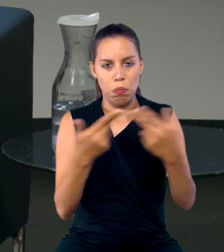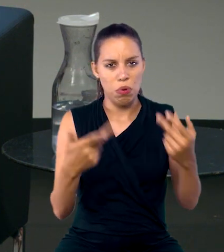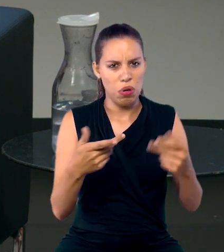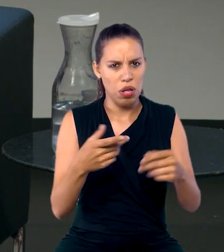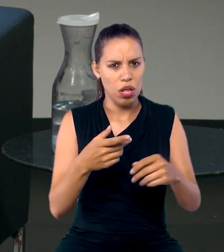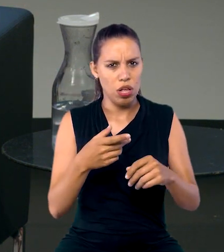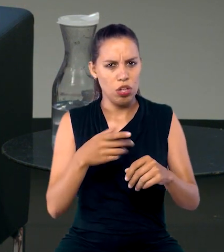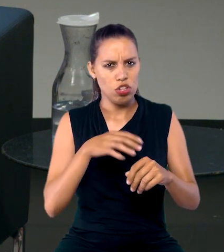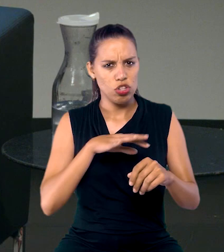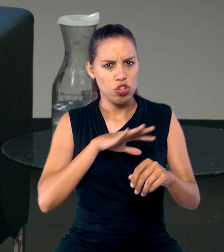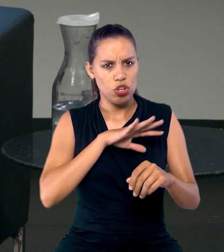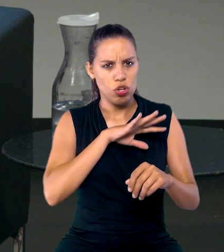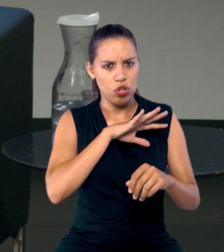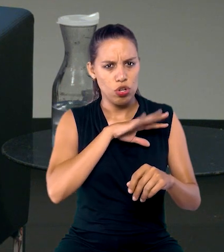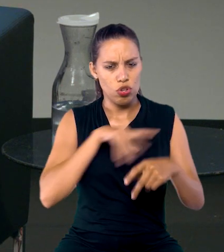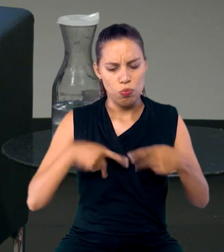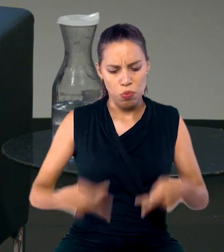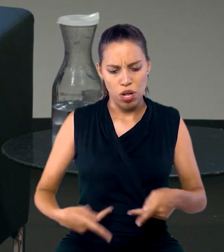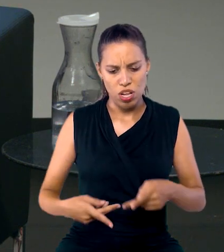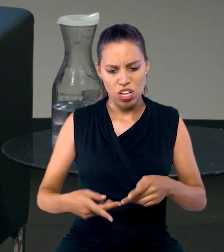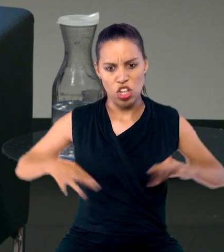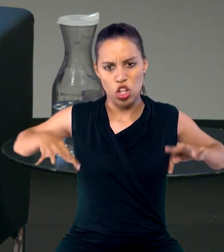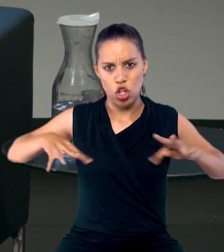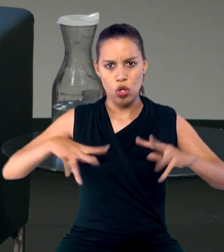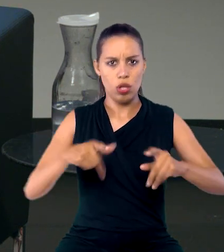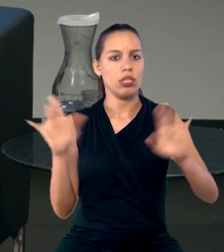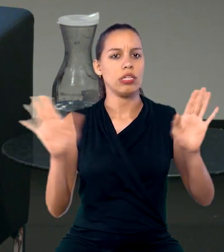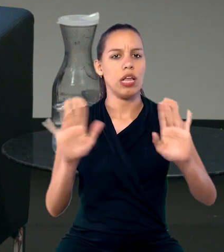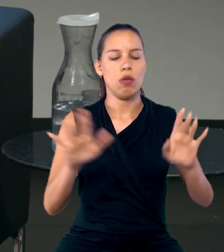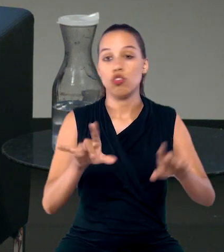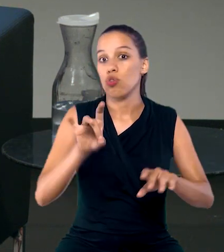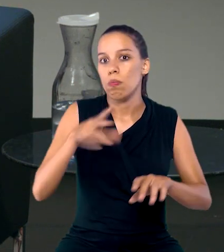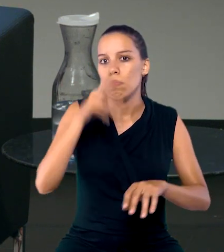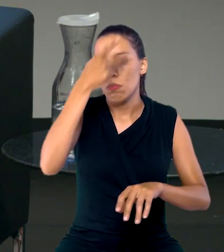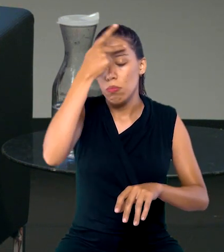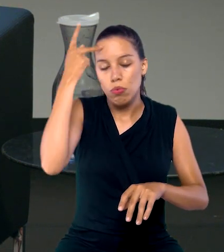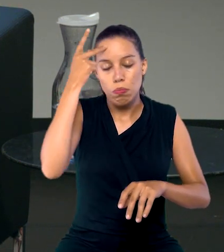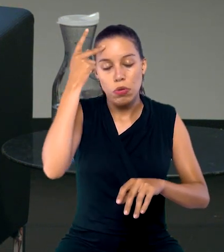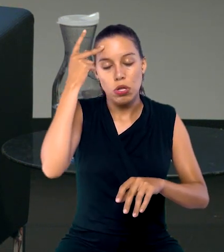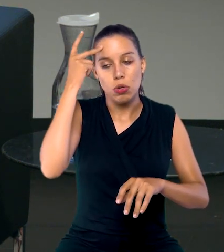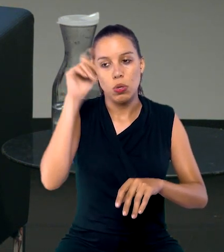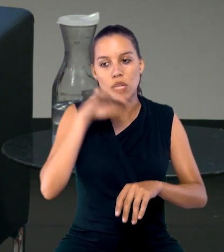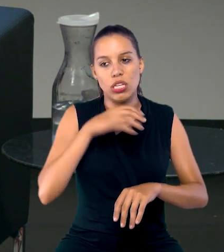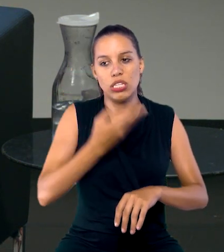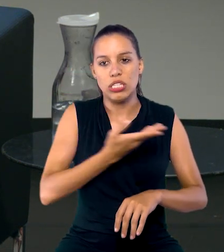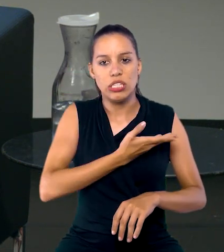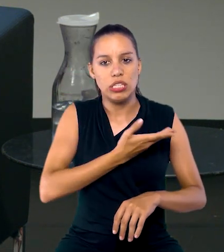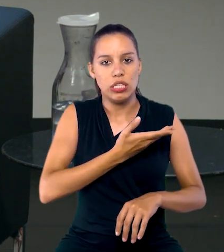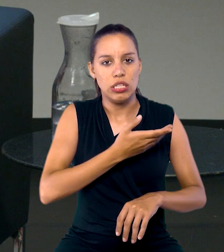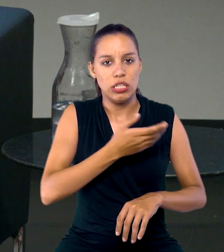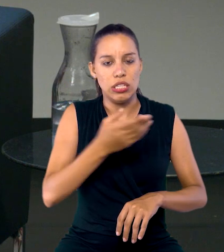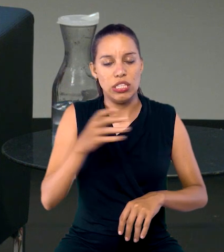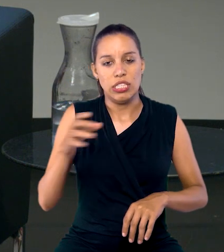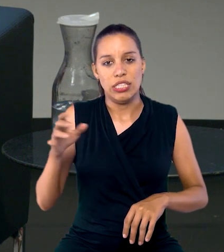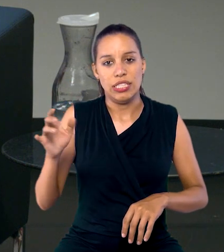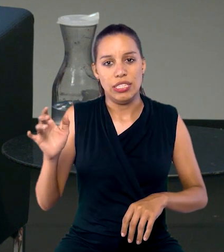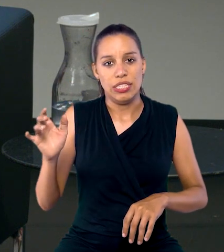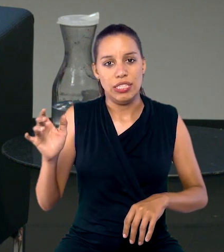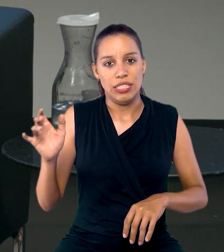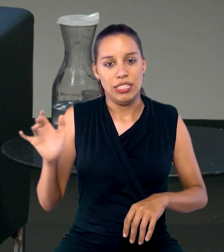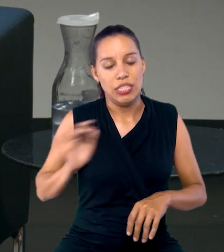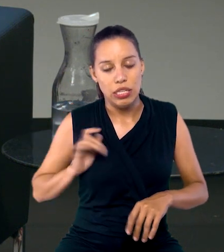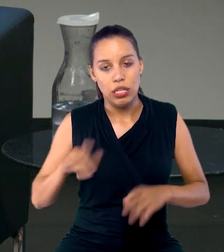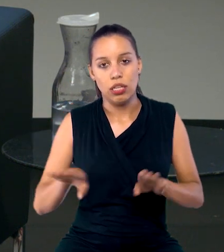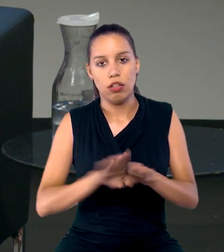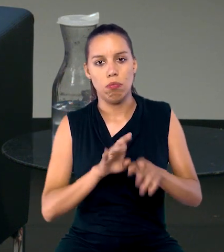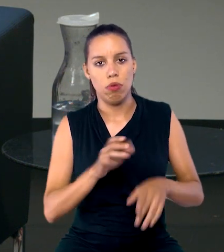né, composta por bilionários, supermilionários, suas corporações e tudo que os cerca, os governos que os servem, e